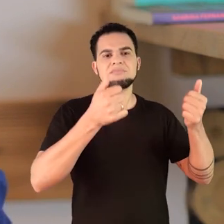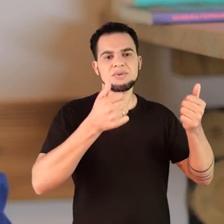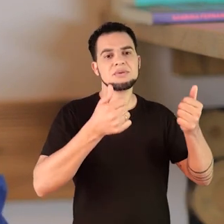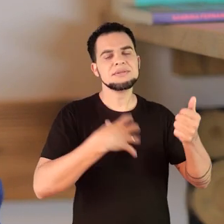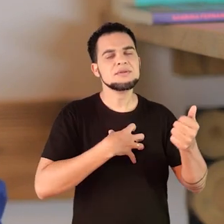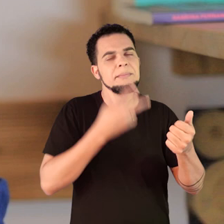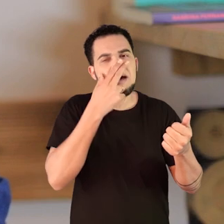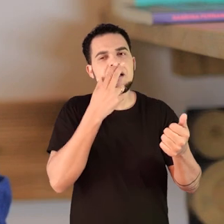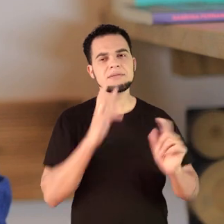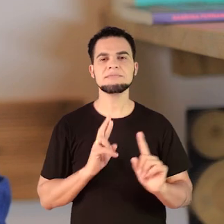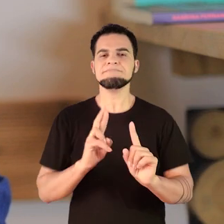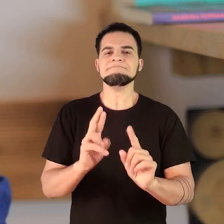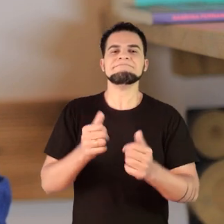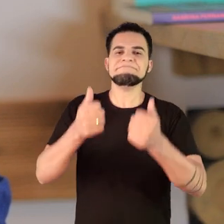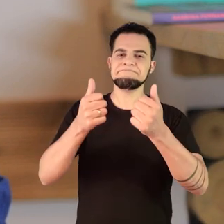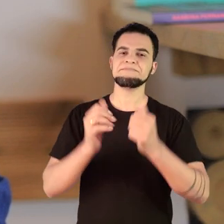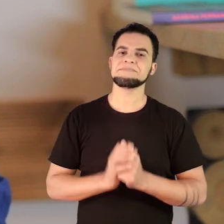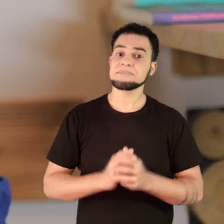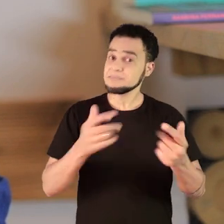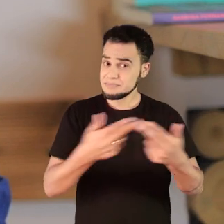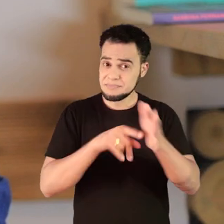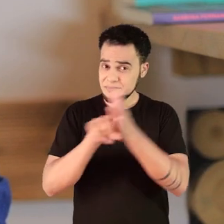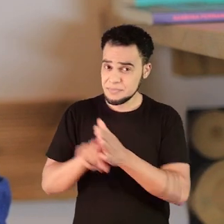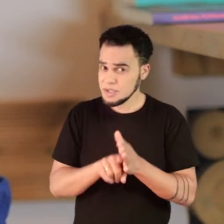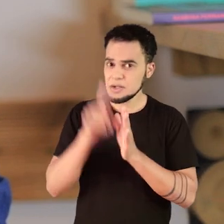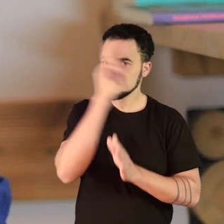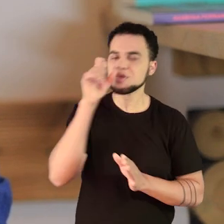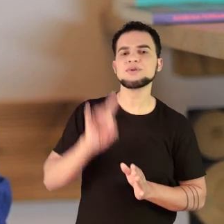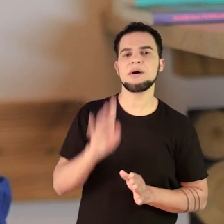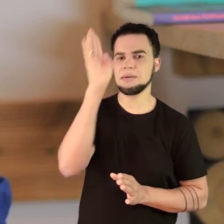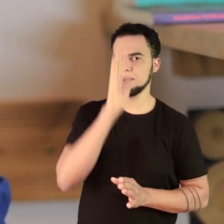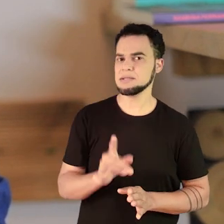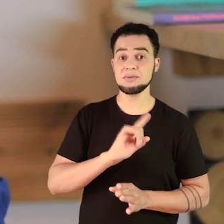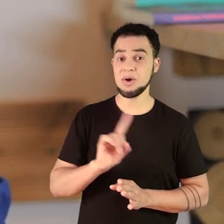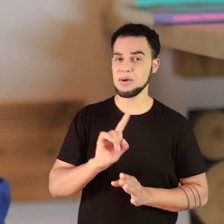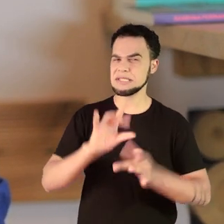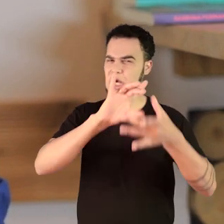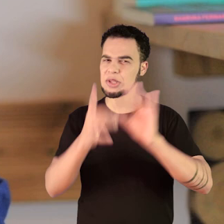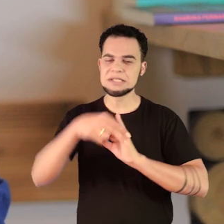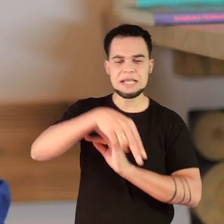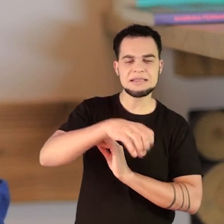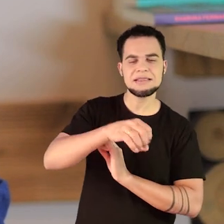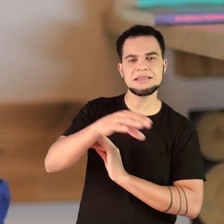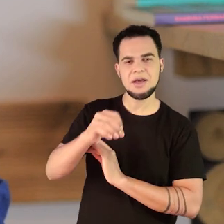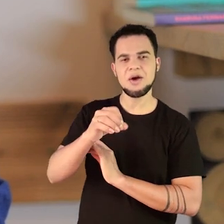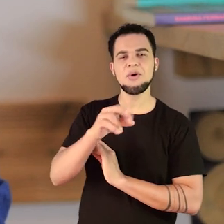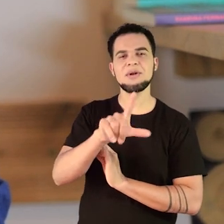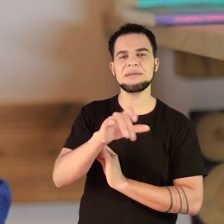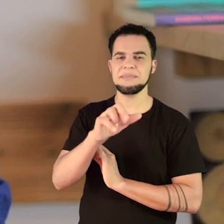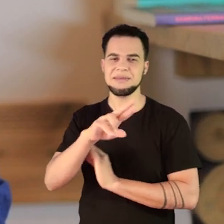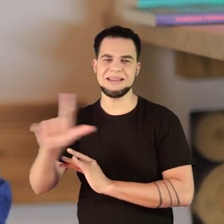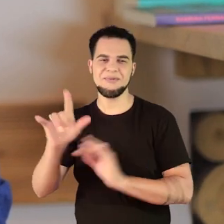um pouquinho representado. As coisas na pesquisa não estão difíceis só no Brasil. O contexto neoliberal, ele faz parte do